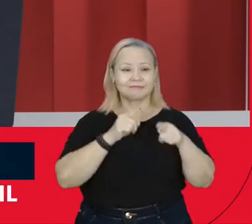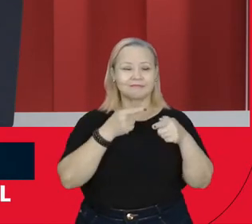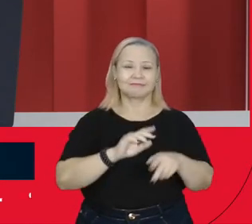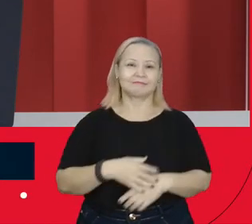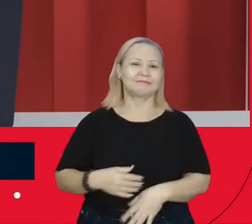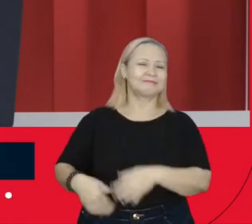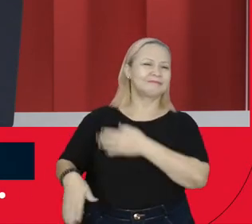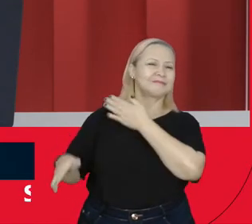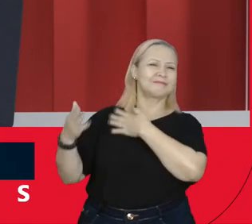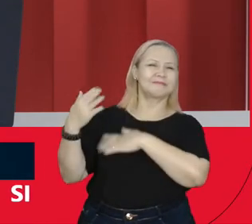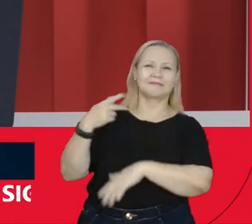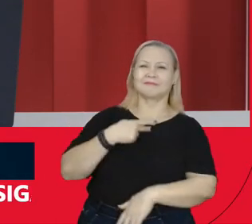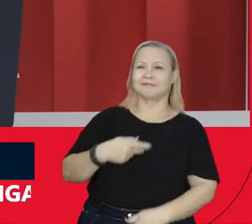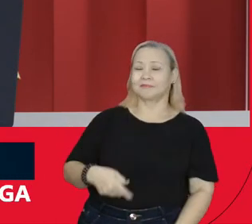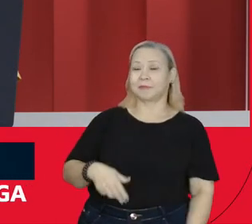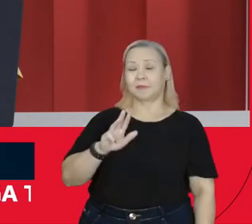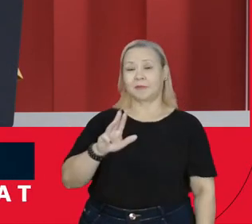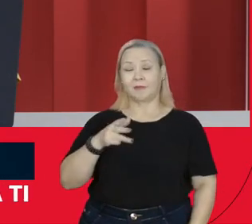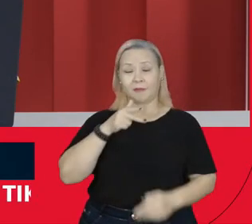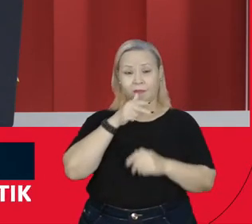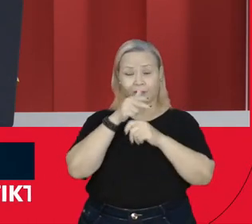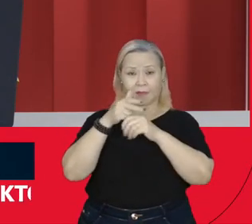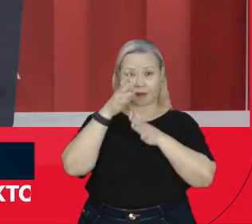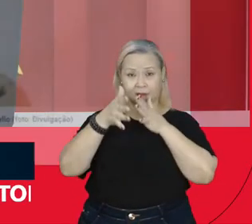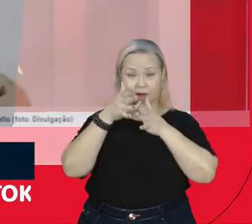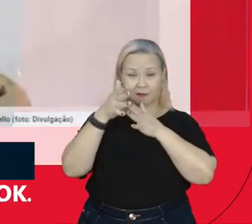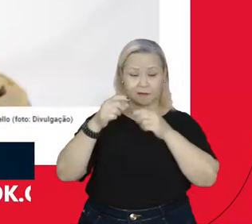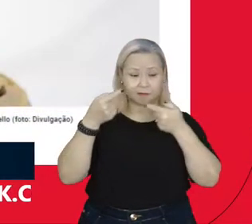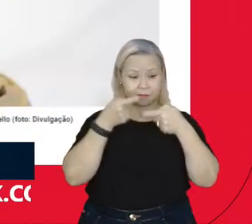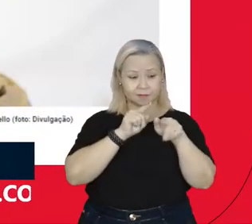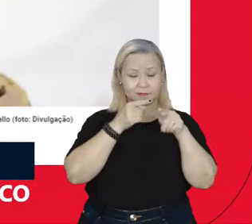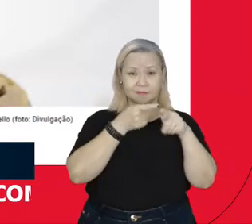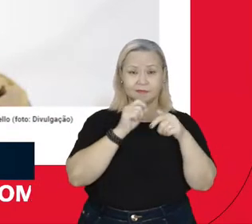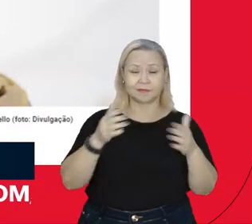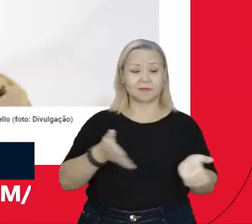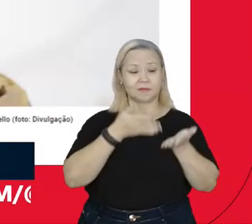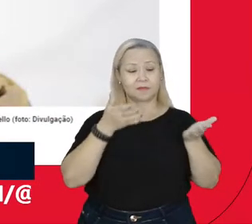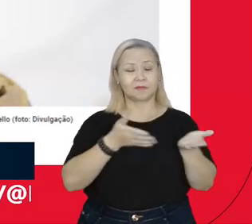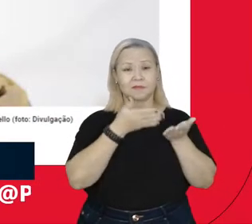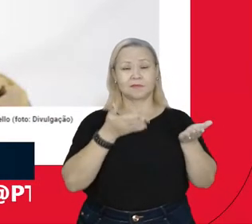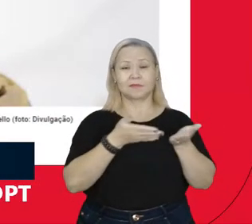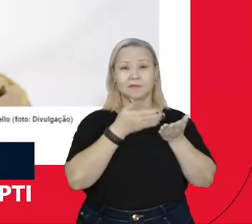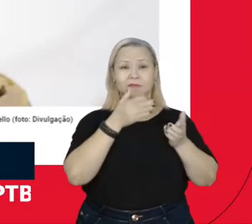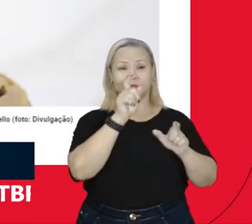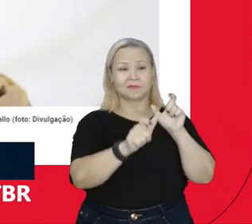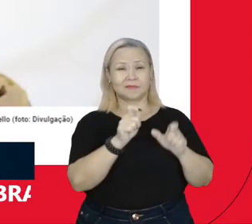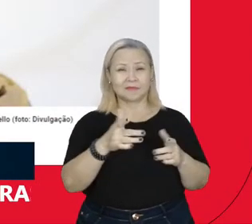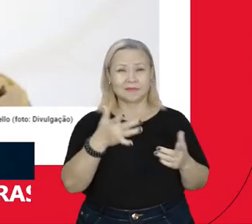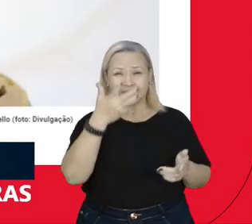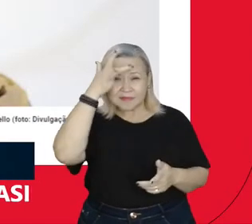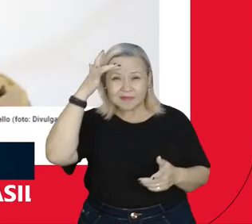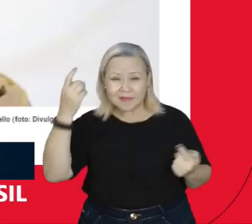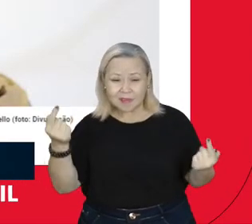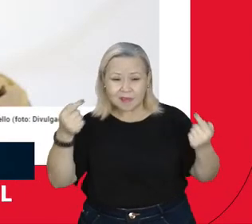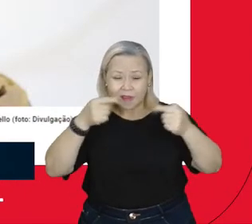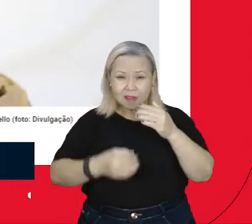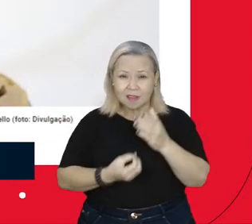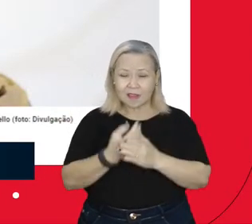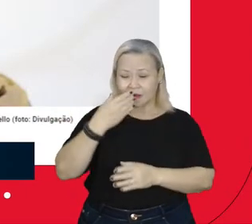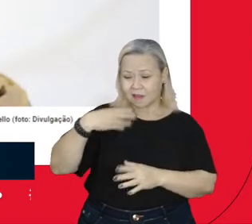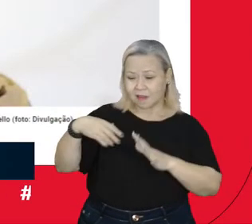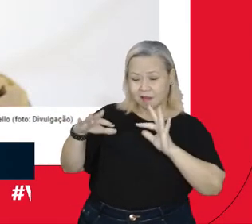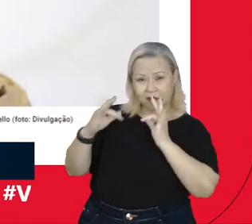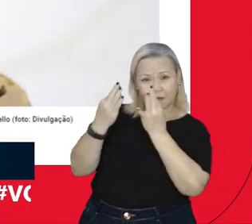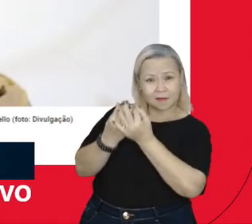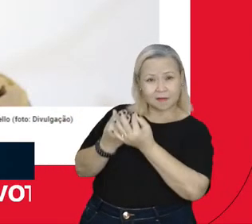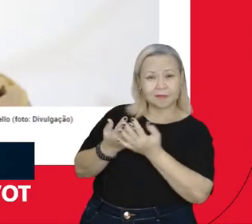na ocasião que ele gravou essa fala. Os desafios, né, de convencer quanta gente que foi contra a criação do Bolsa Família, e